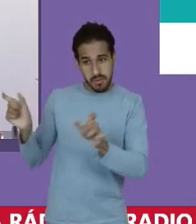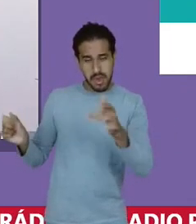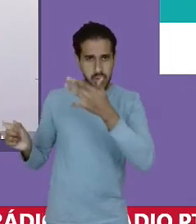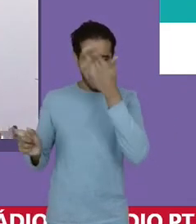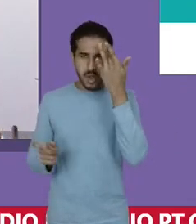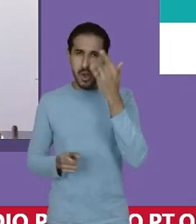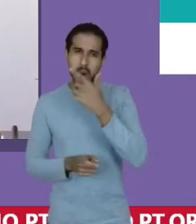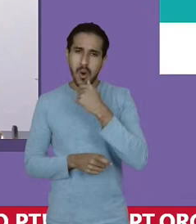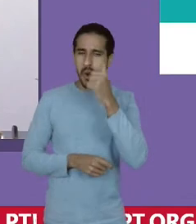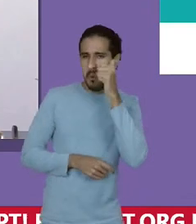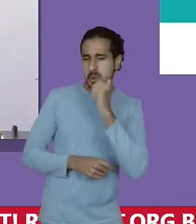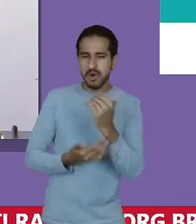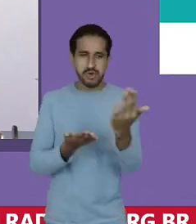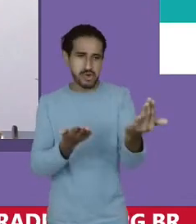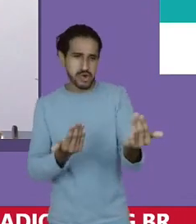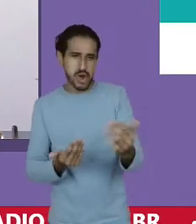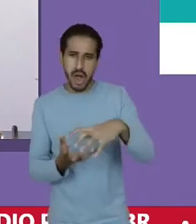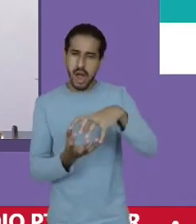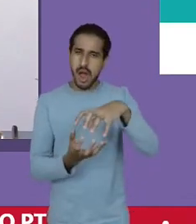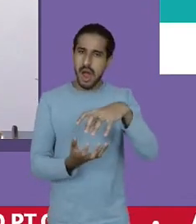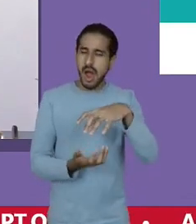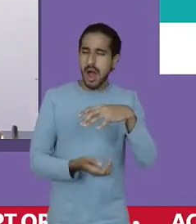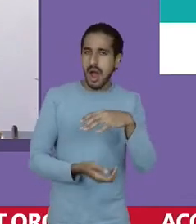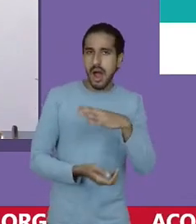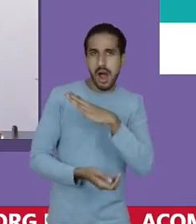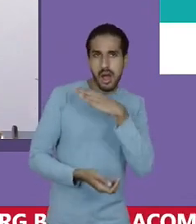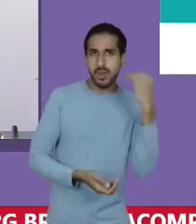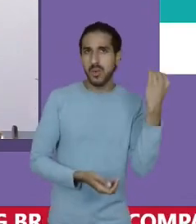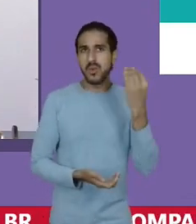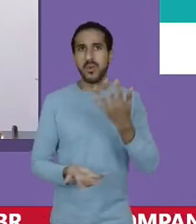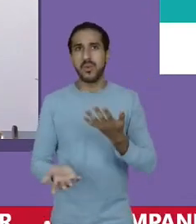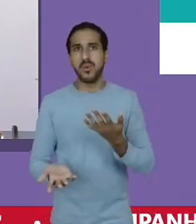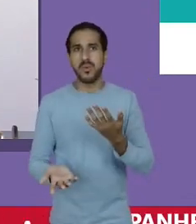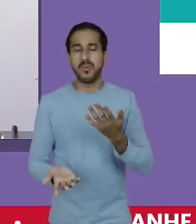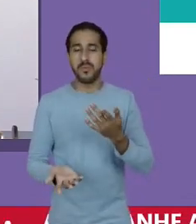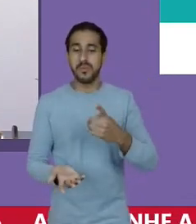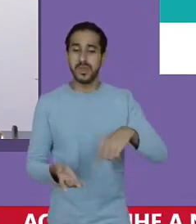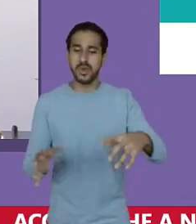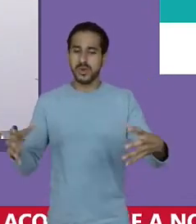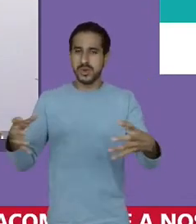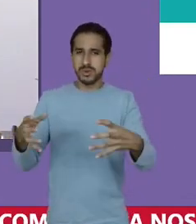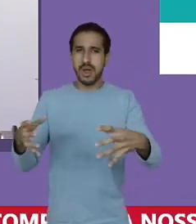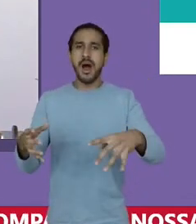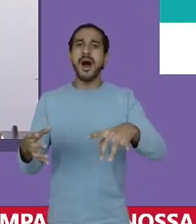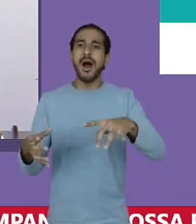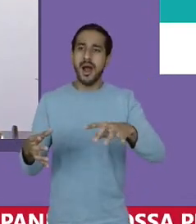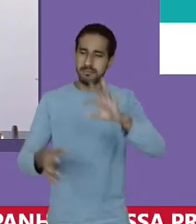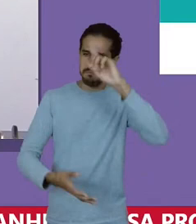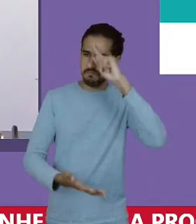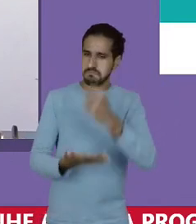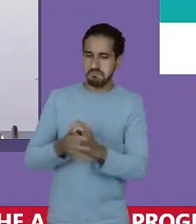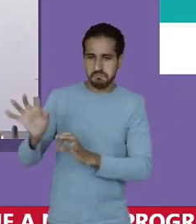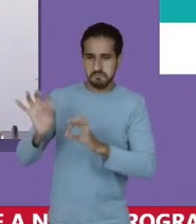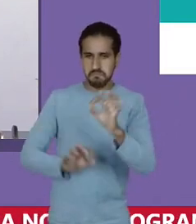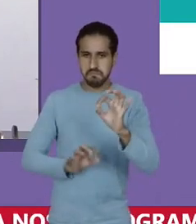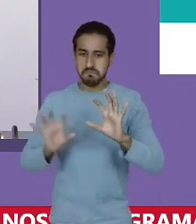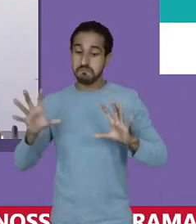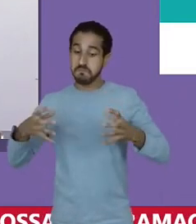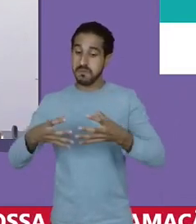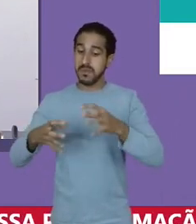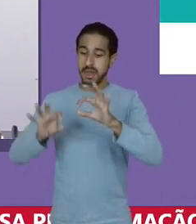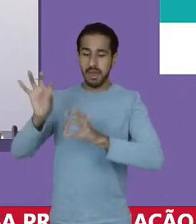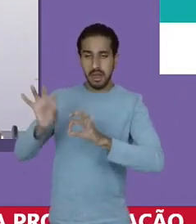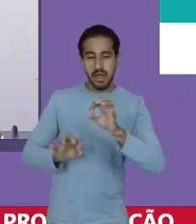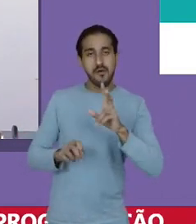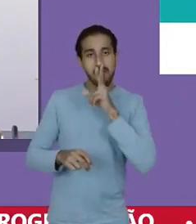homens, mulheres, jovens, adultos, que decidem organizar-se coletivamente,